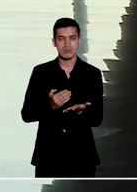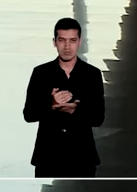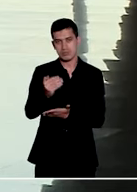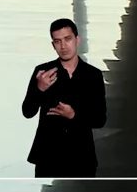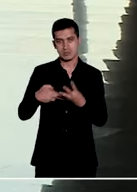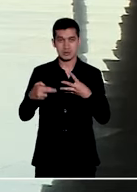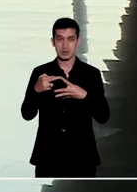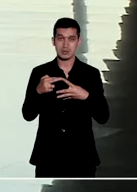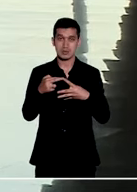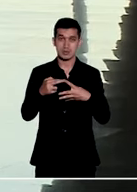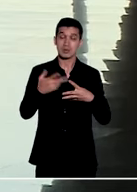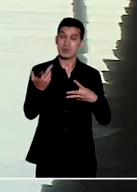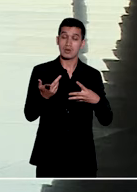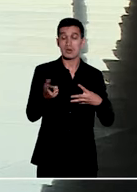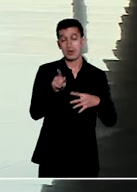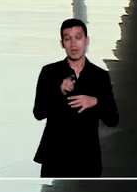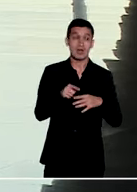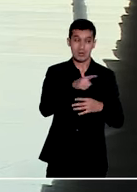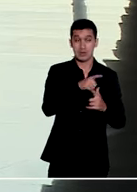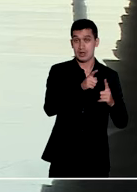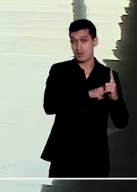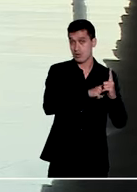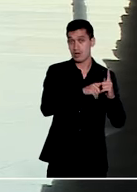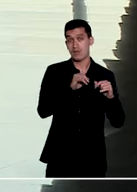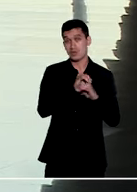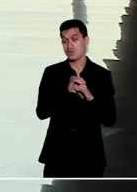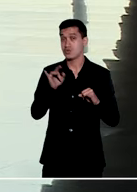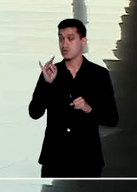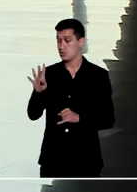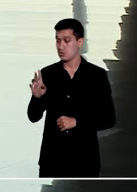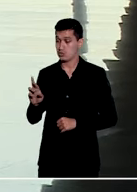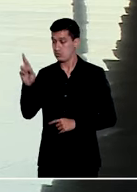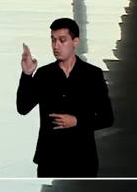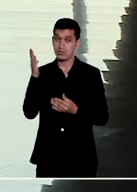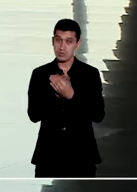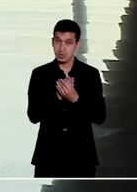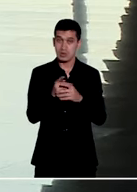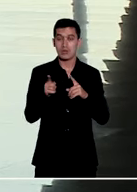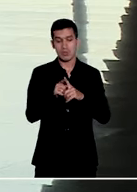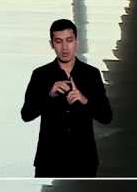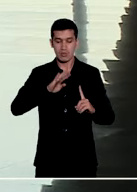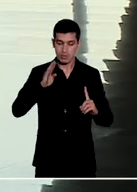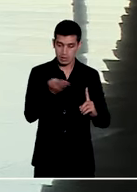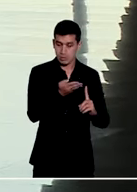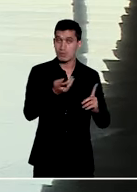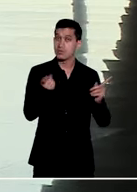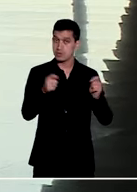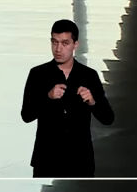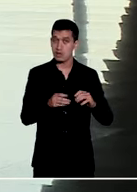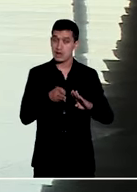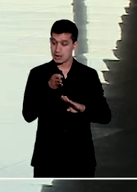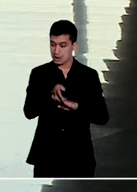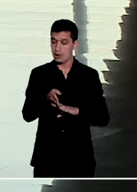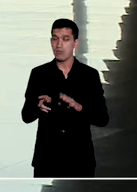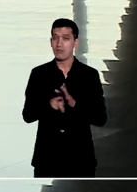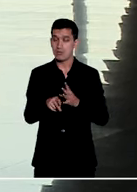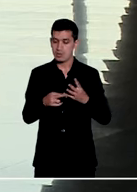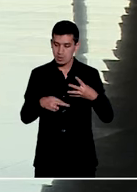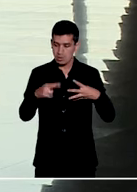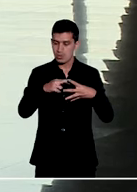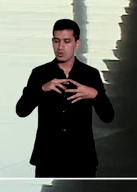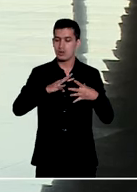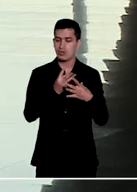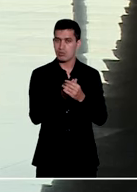argumentou que apenas o autor e o réu de uma ação teriam legitimidade para entrar com recurso adesivo pois Esse